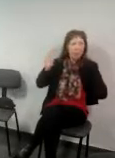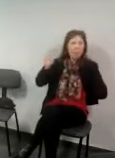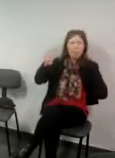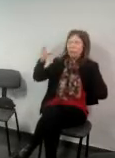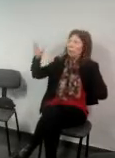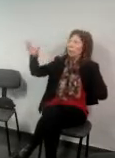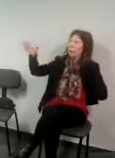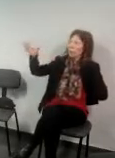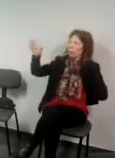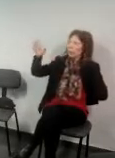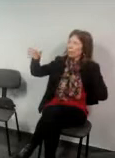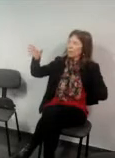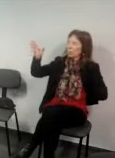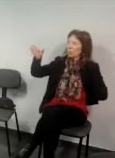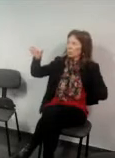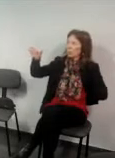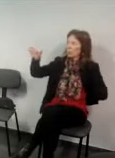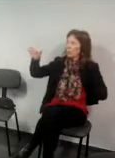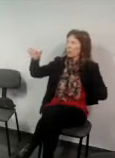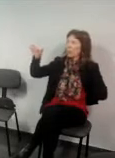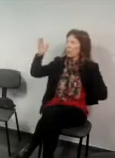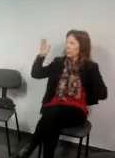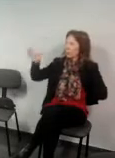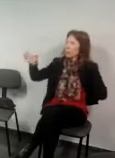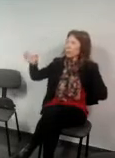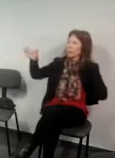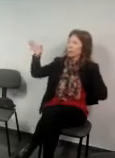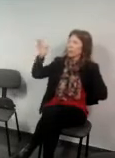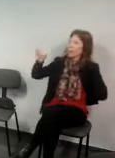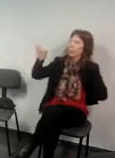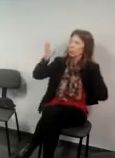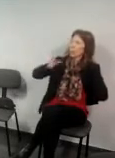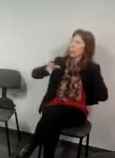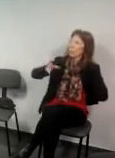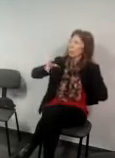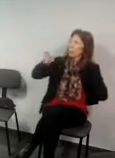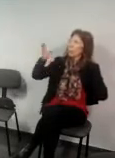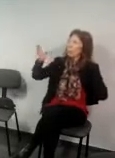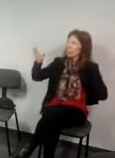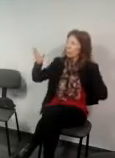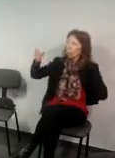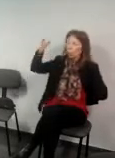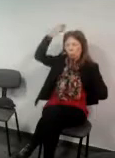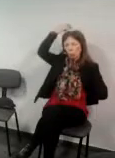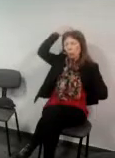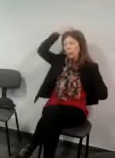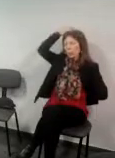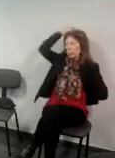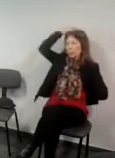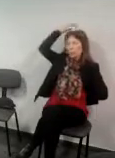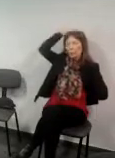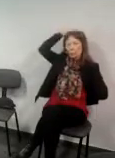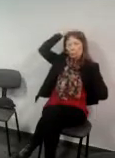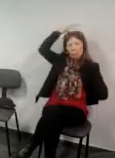muito comum. Então, Muito comum. esses problemas, essas dores de cabeça ligadas ao fígado, geralmente elas são ou no topo da